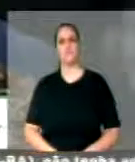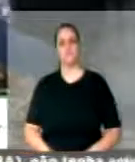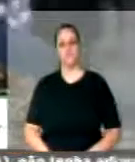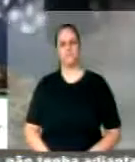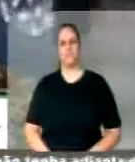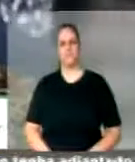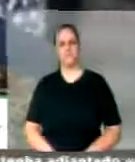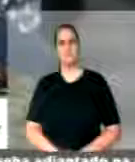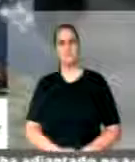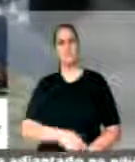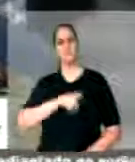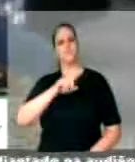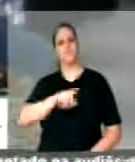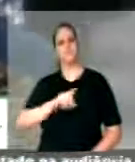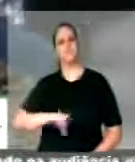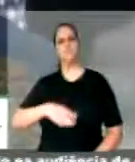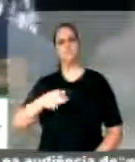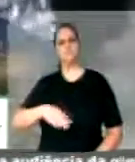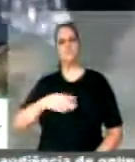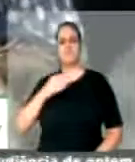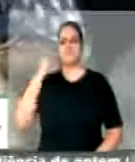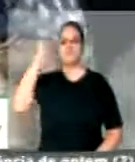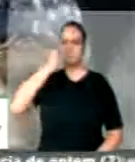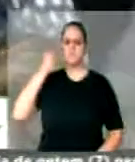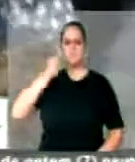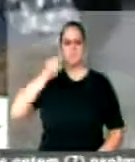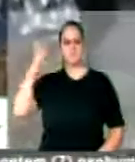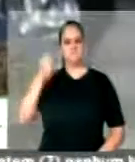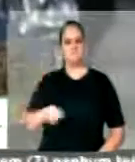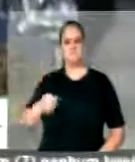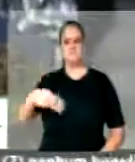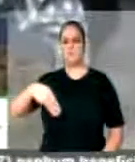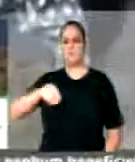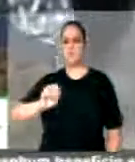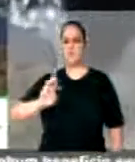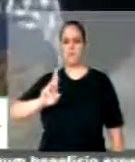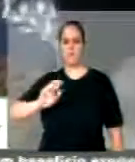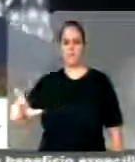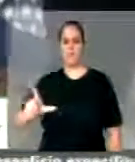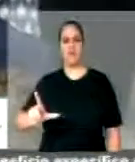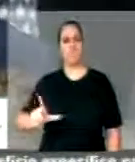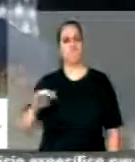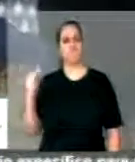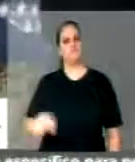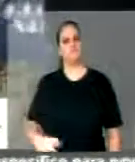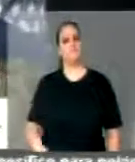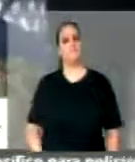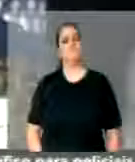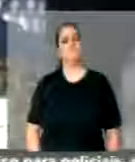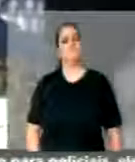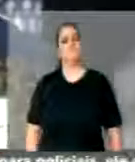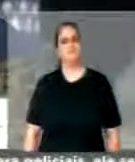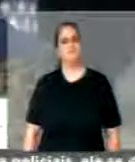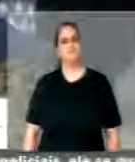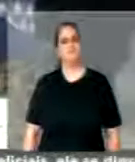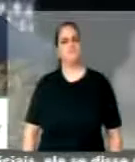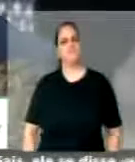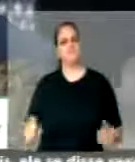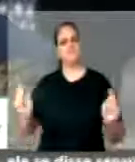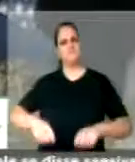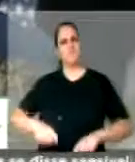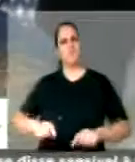a sua autoridade política e moral, neste momento pode fazer a